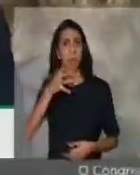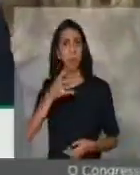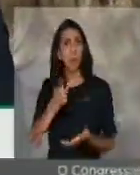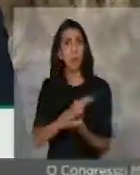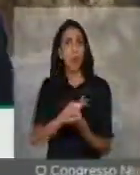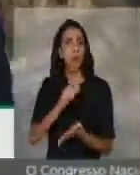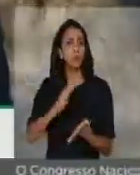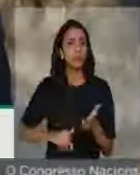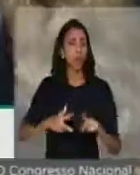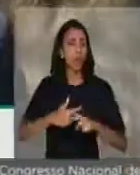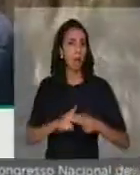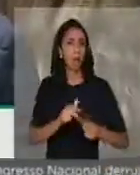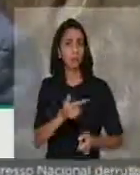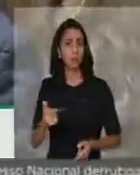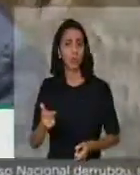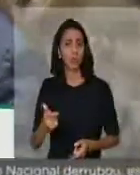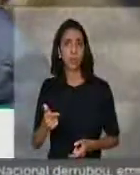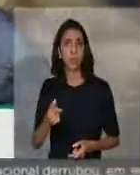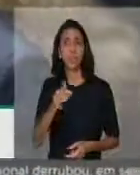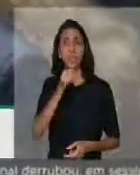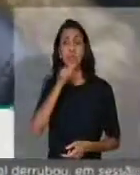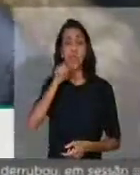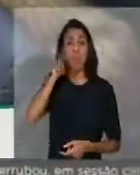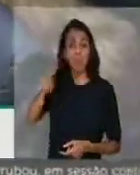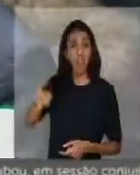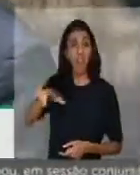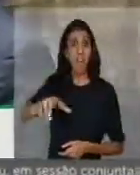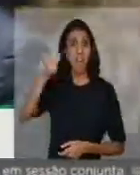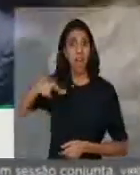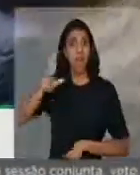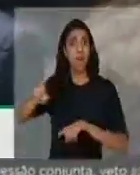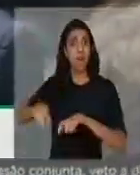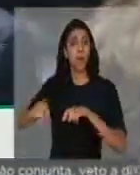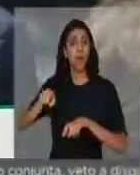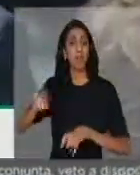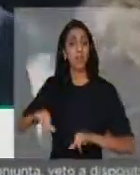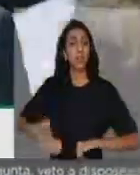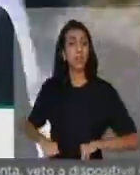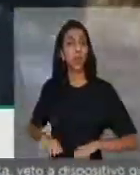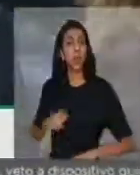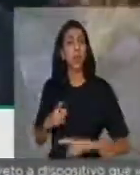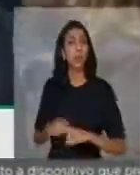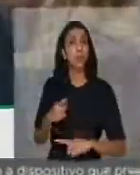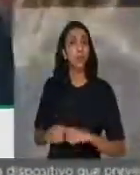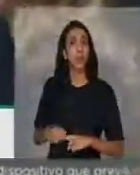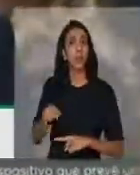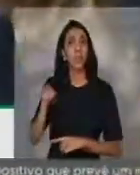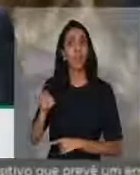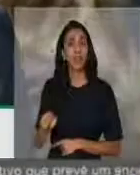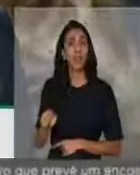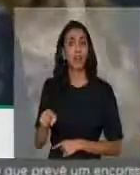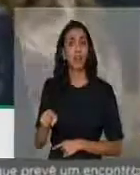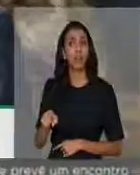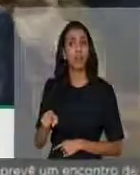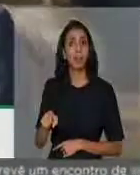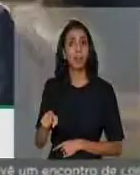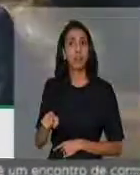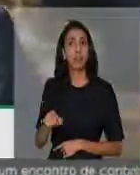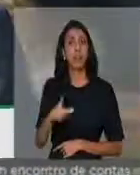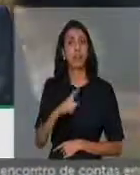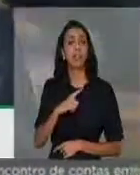não sabe o drama de um produtor rural que está guiando a sua mercadoria, a sua cooperativa, a sua empresa, está expostos a esse